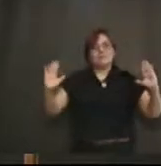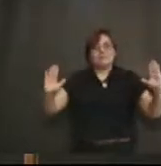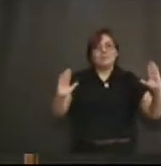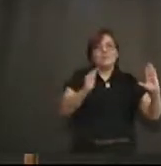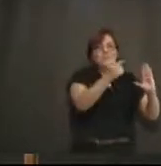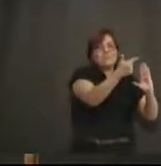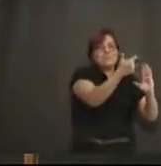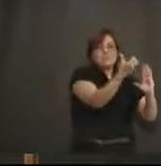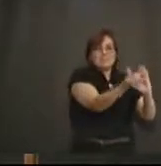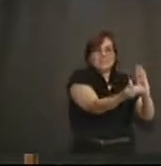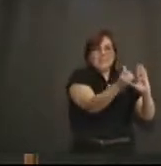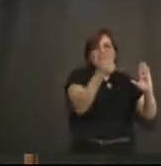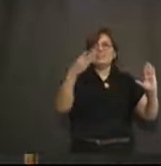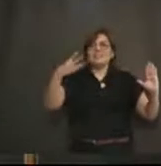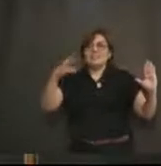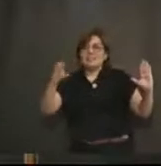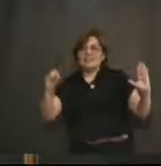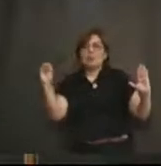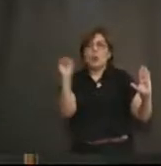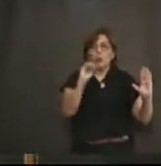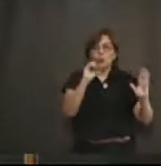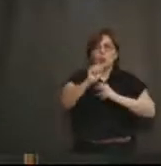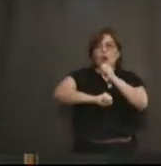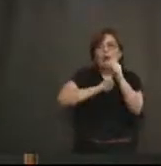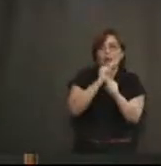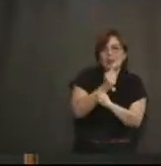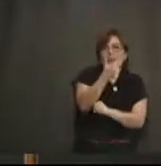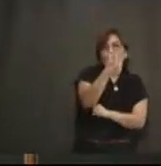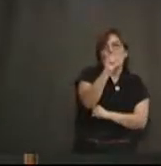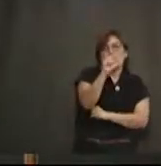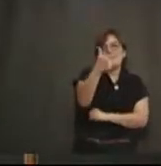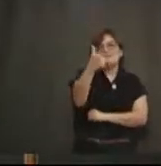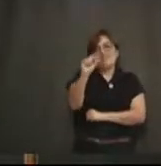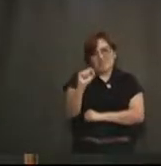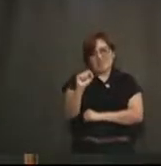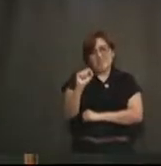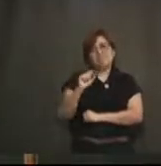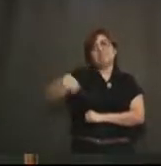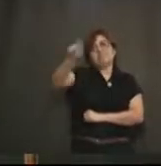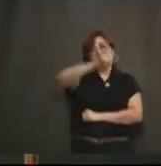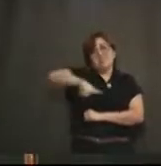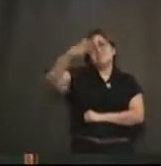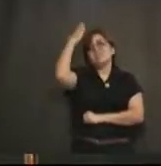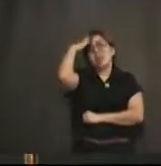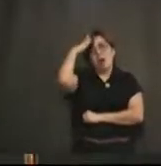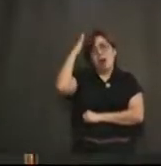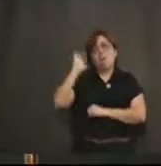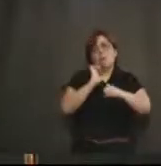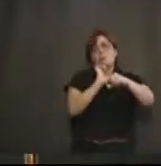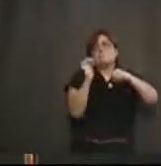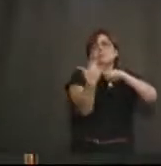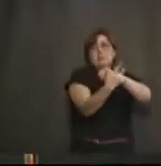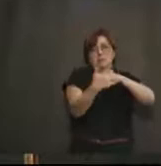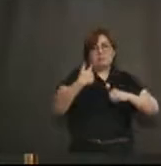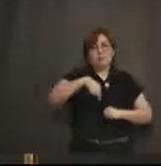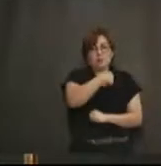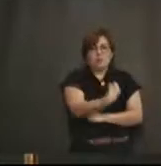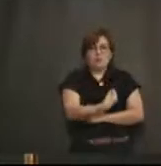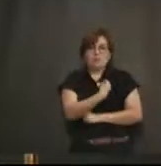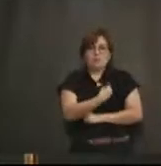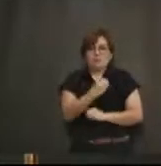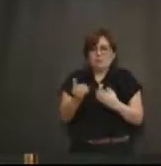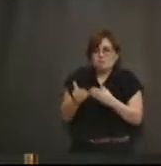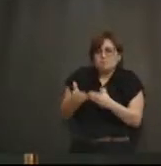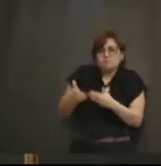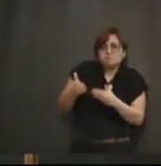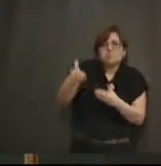outubro do ano de 2020. Como todos sabem, nós passamos por uma pandemia que adiou nossos planos para o